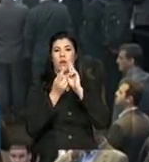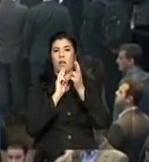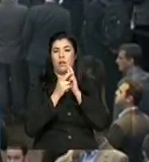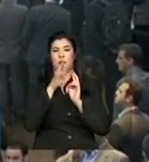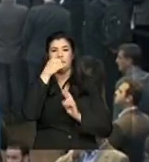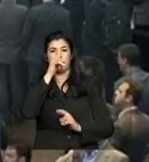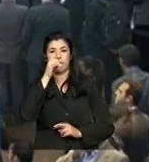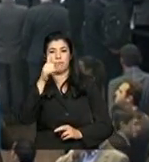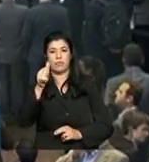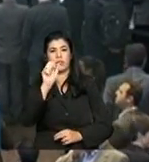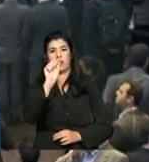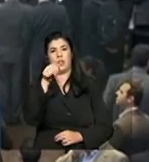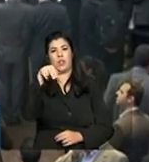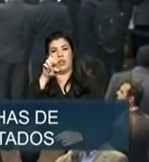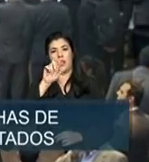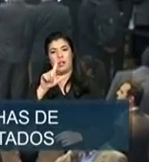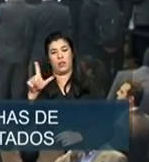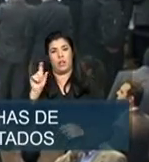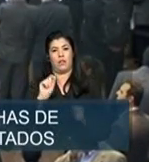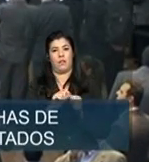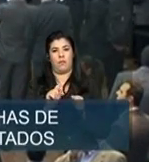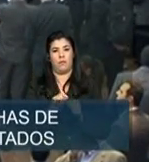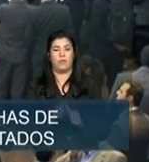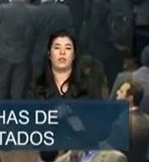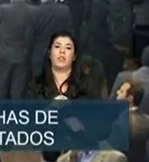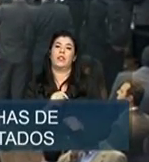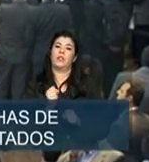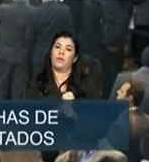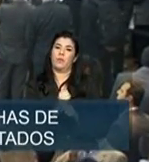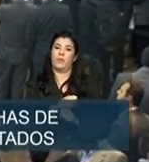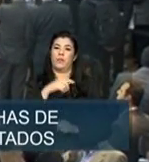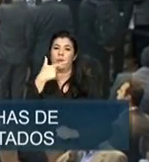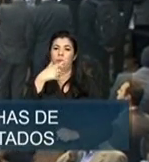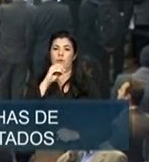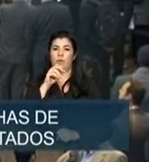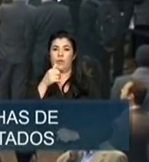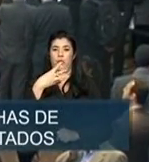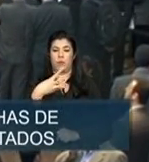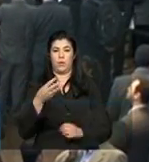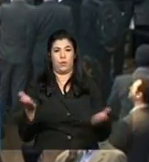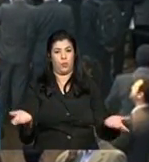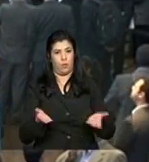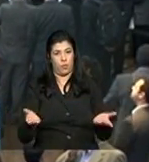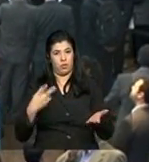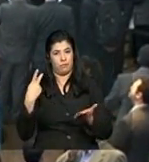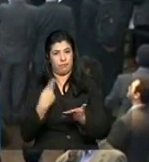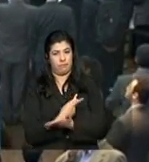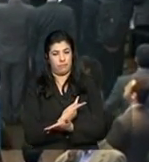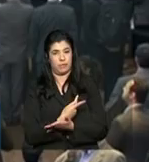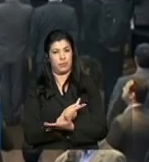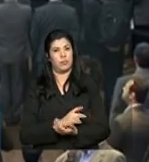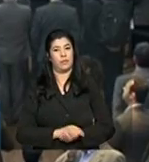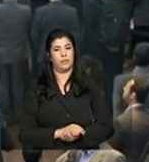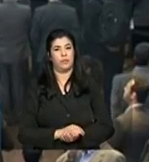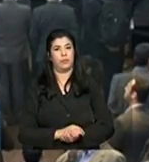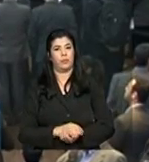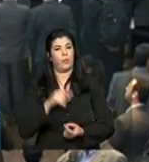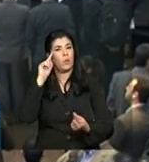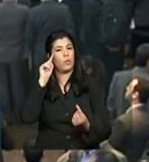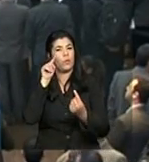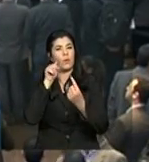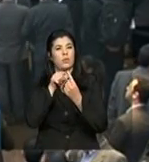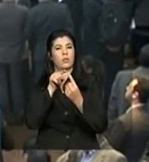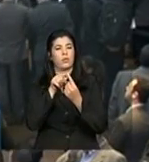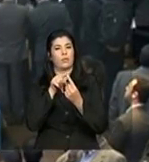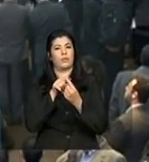de Energia Elétrica realiza somente em 2014. E para esse leilão de hoje, estão